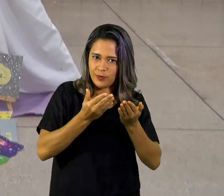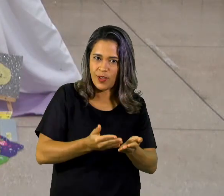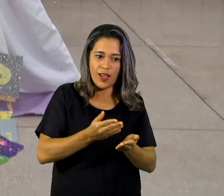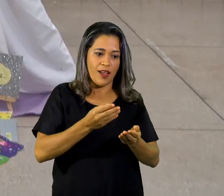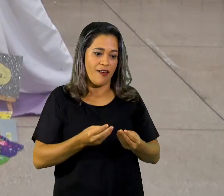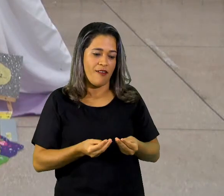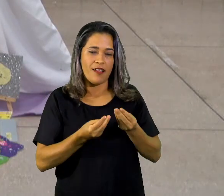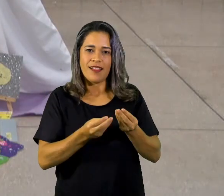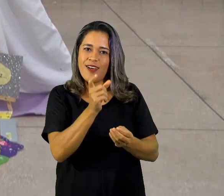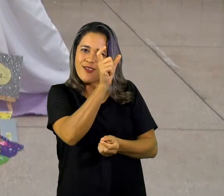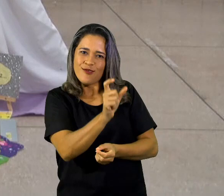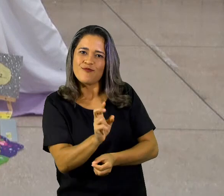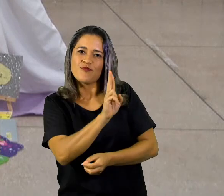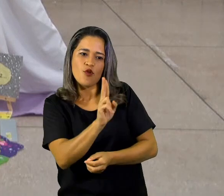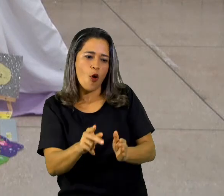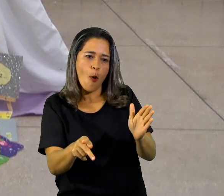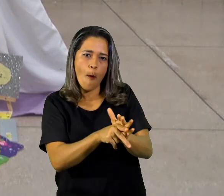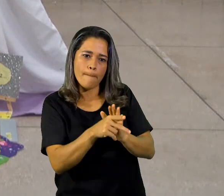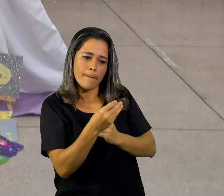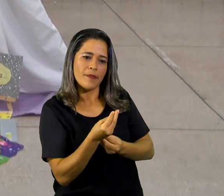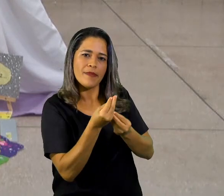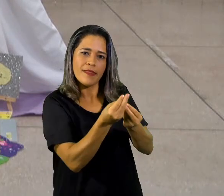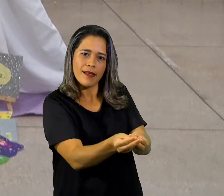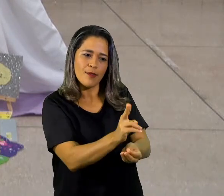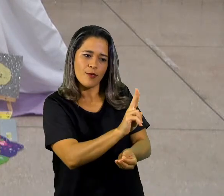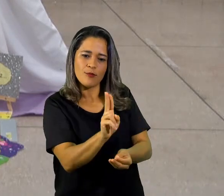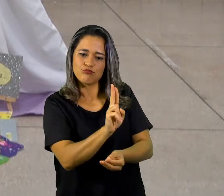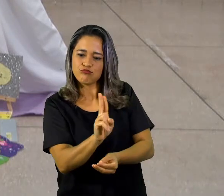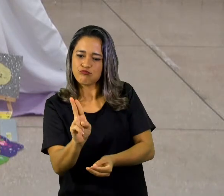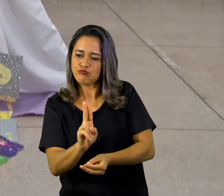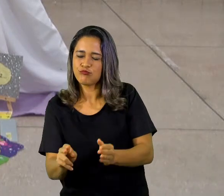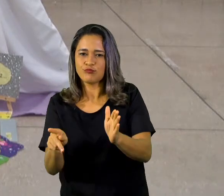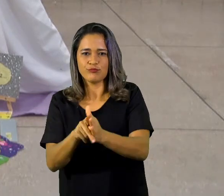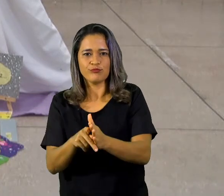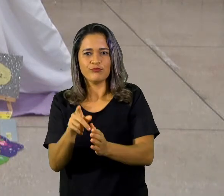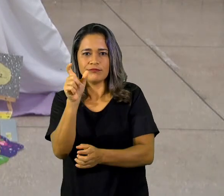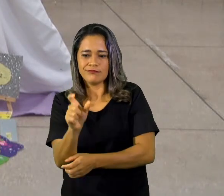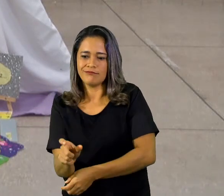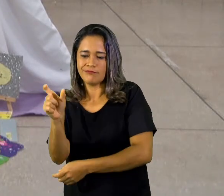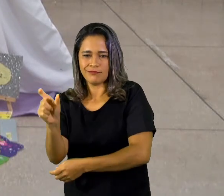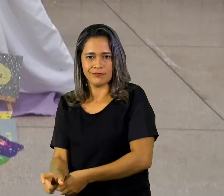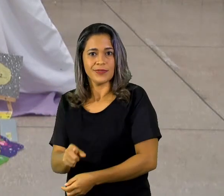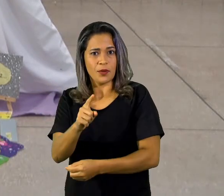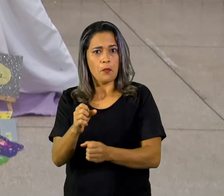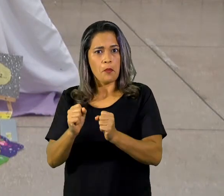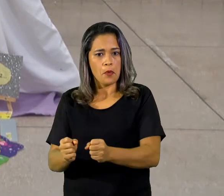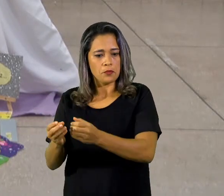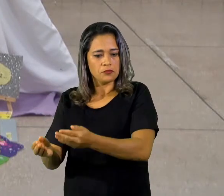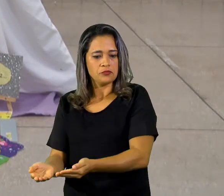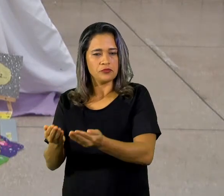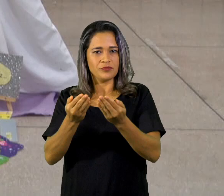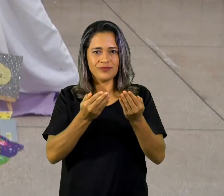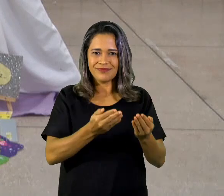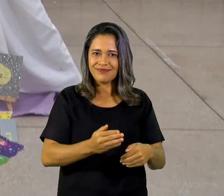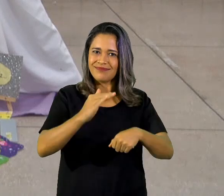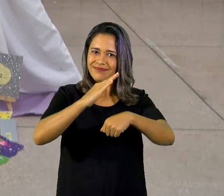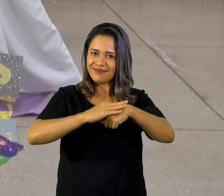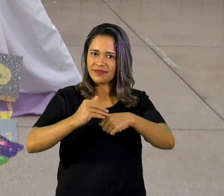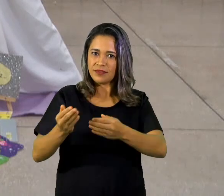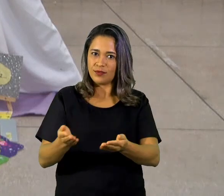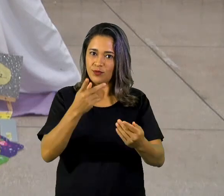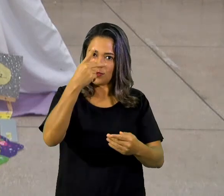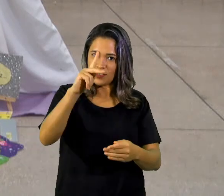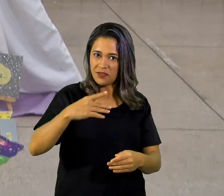os personagens que aparecem na história. Você pode convidar a sua criança a imitar os